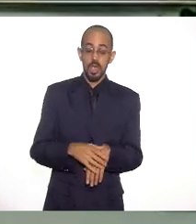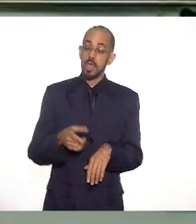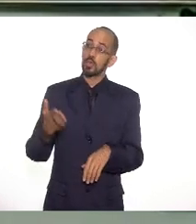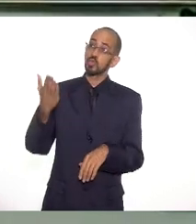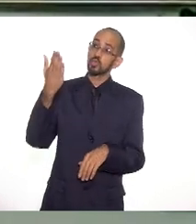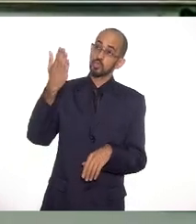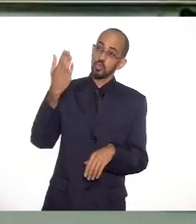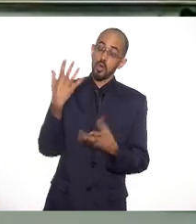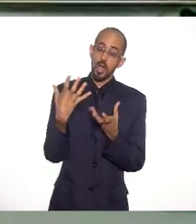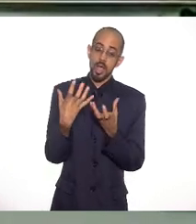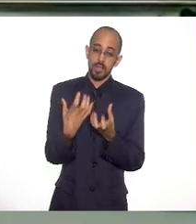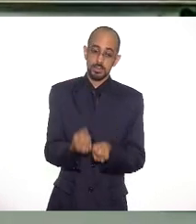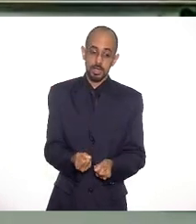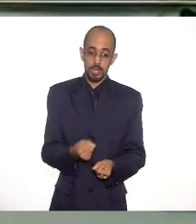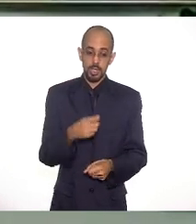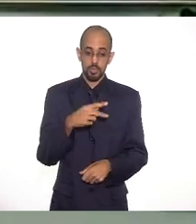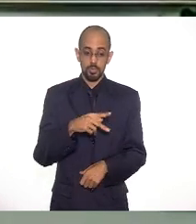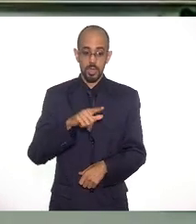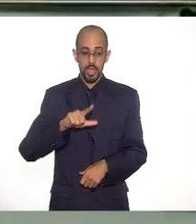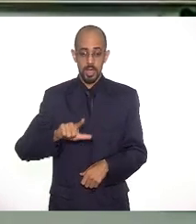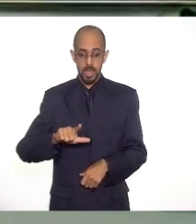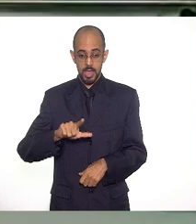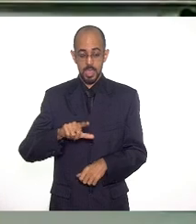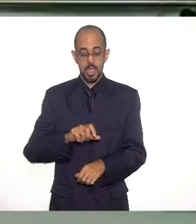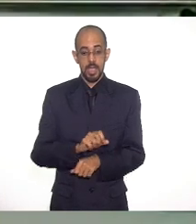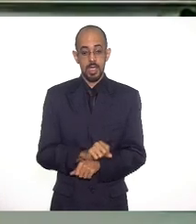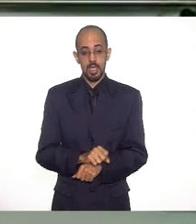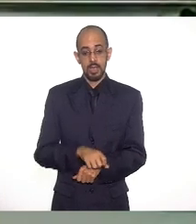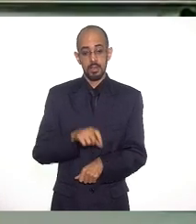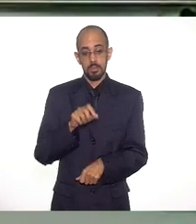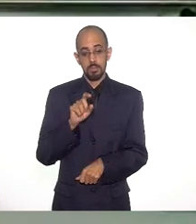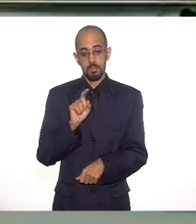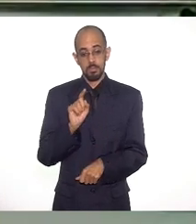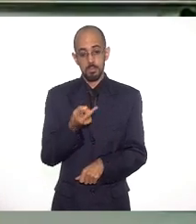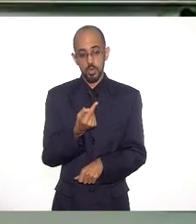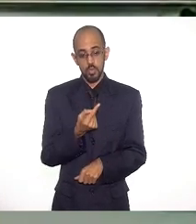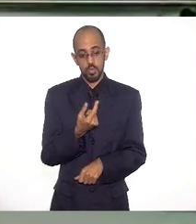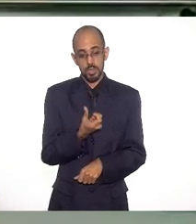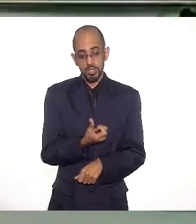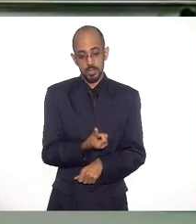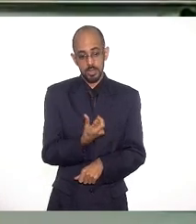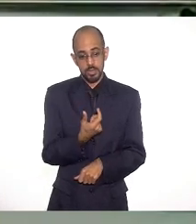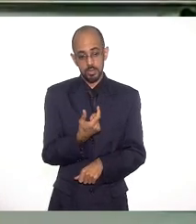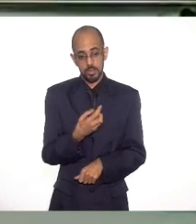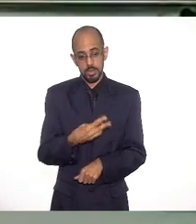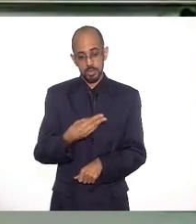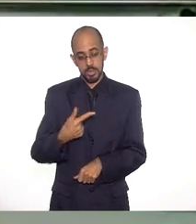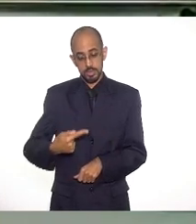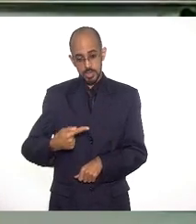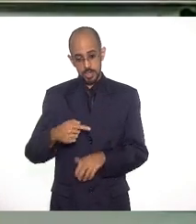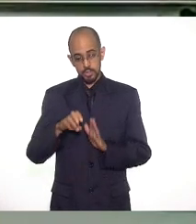acatasse o PL 1637 com emendas e preparasse um substitutivo